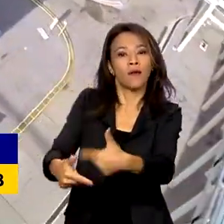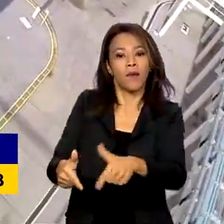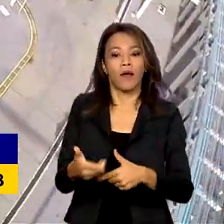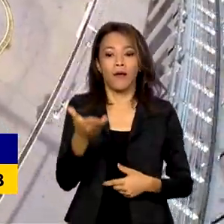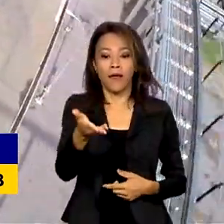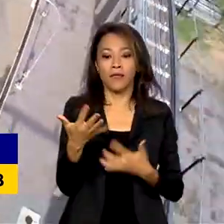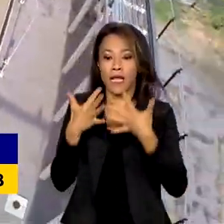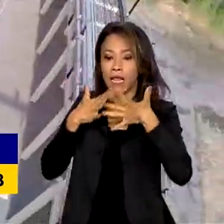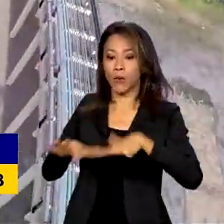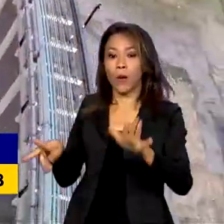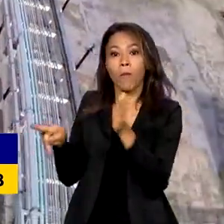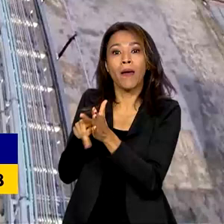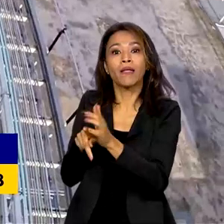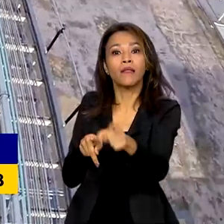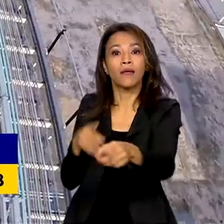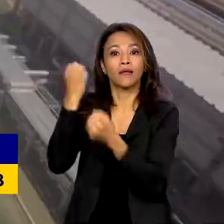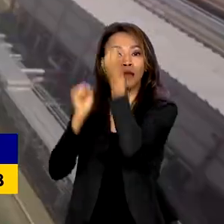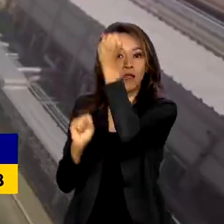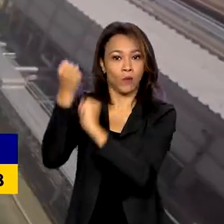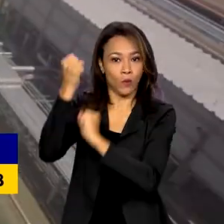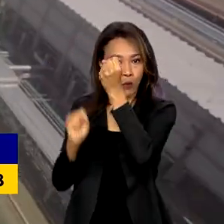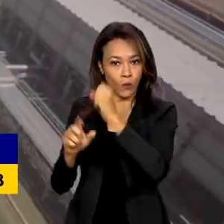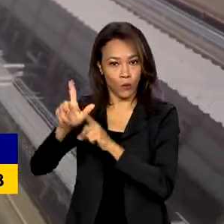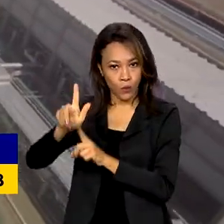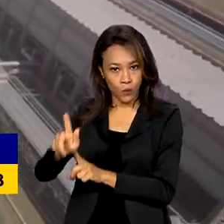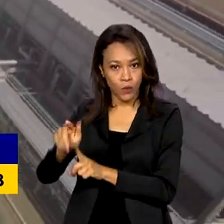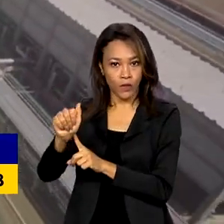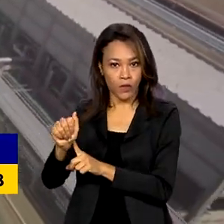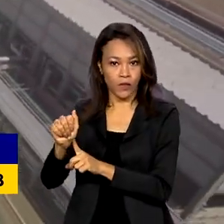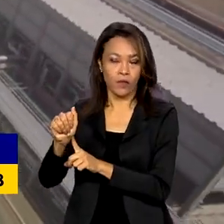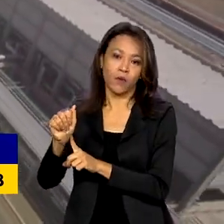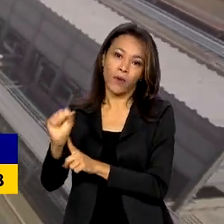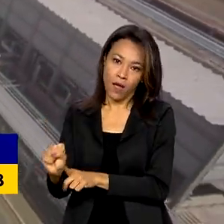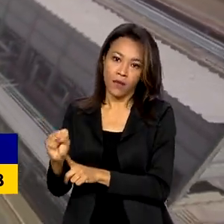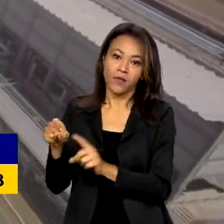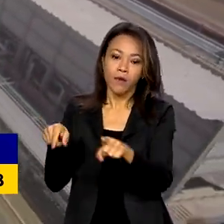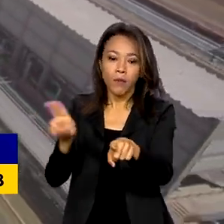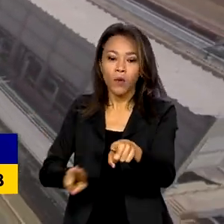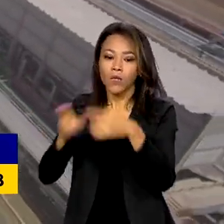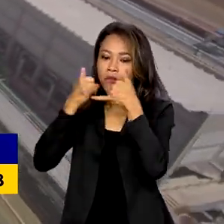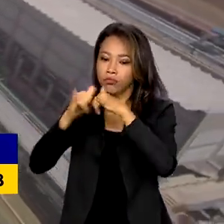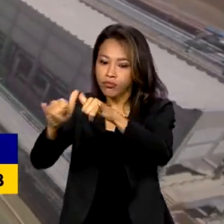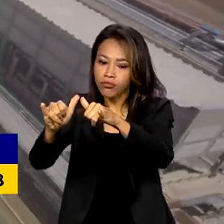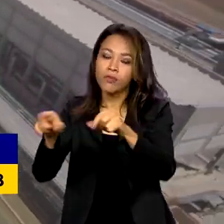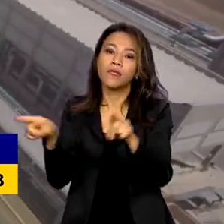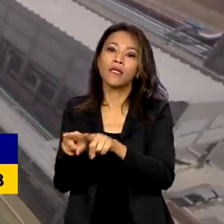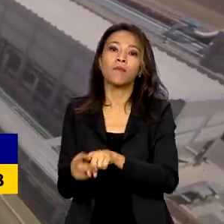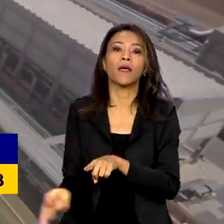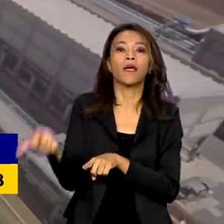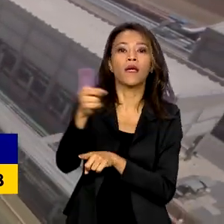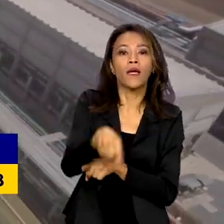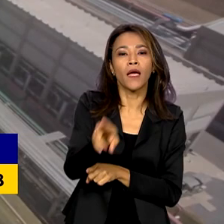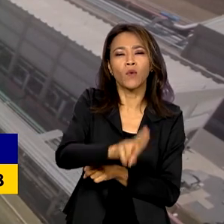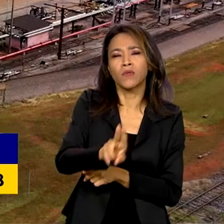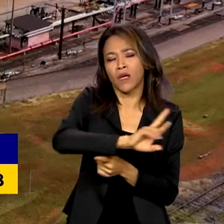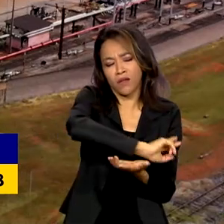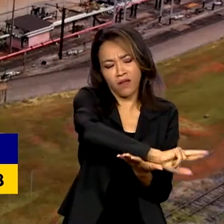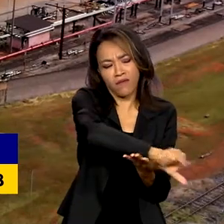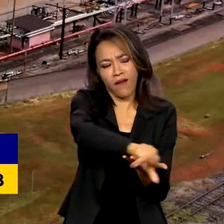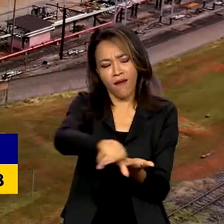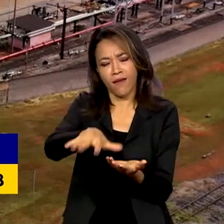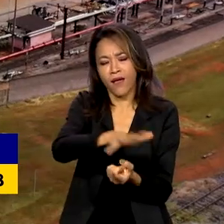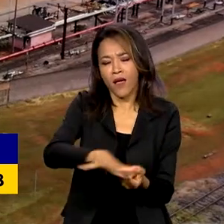gás da indústria e é utilizado para a geração de energia e também como matéria-prima para a produção em diversos setores,